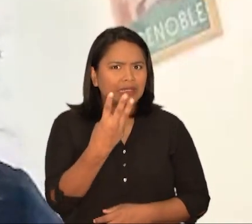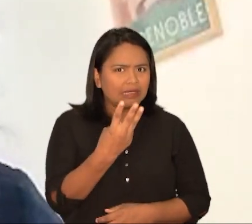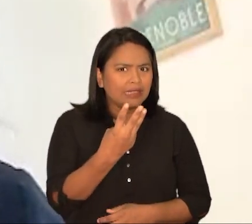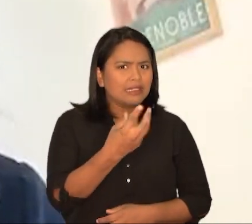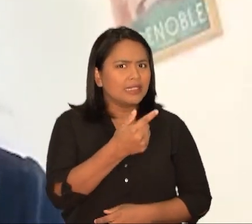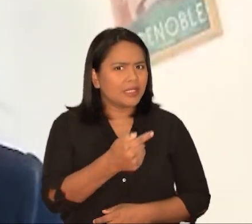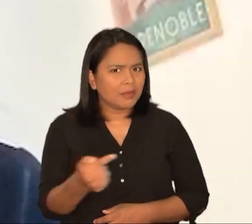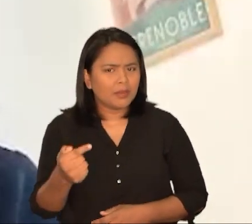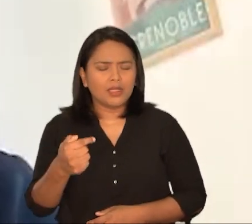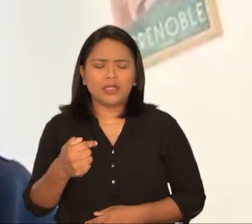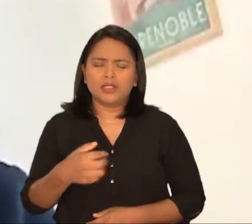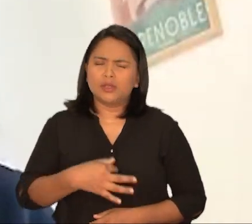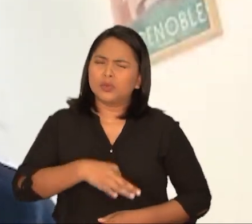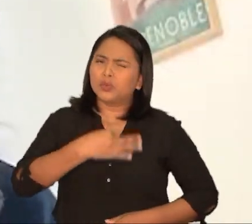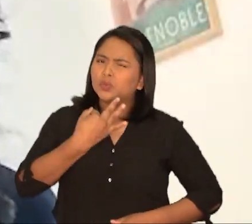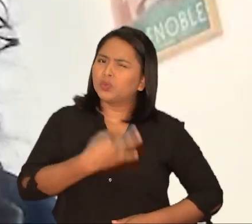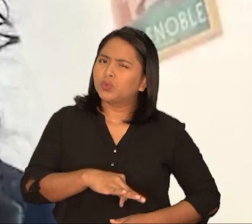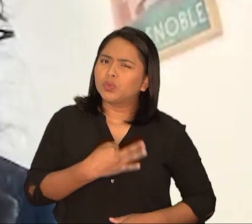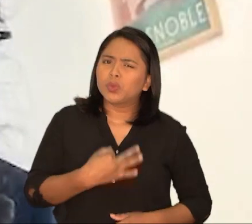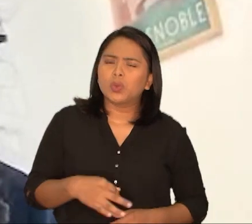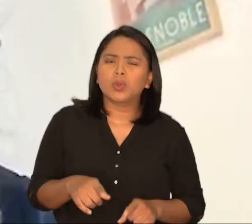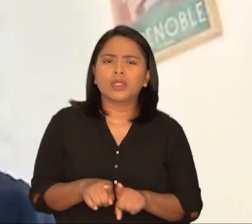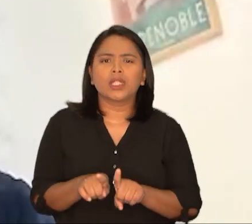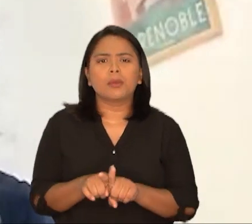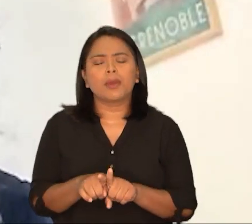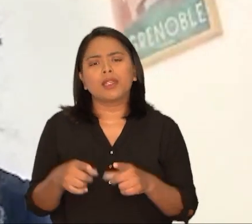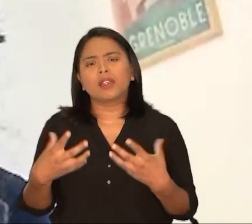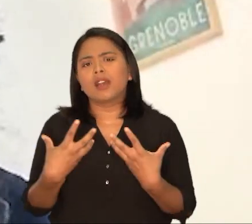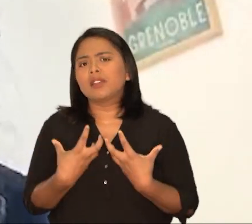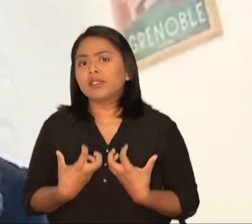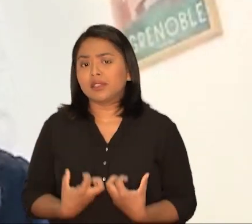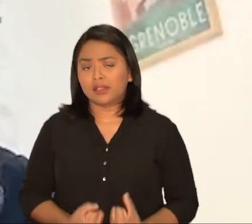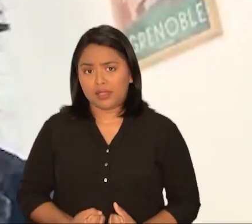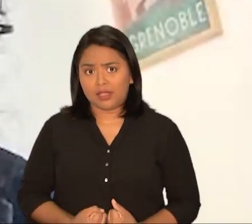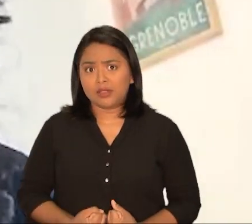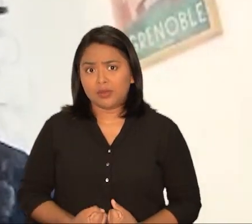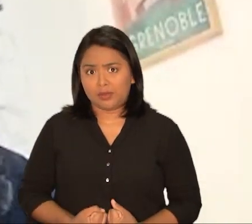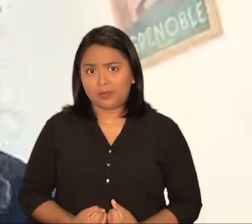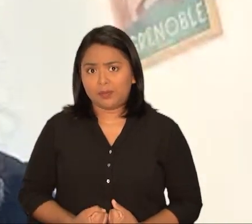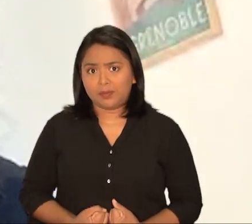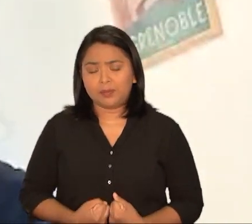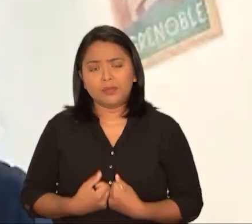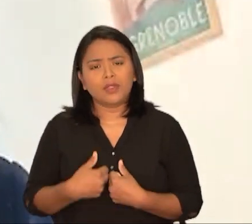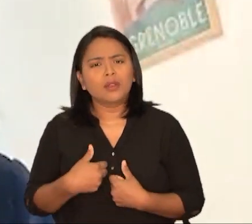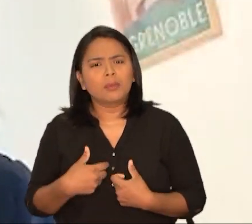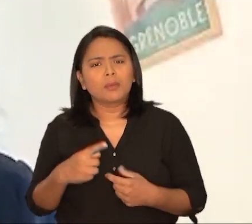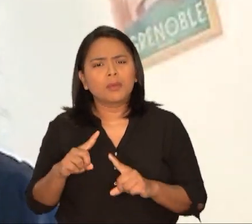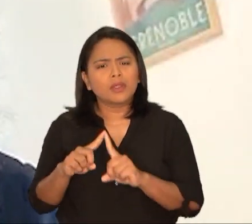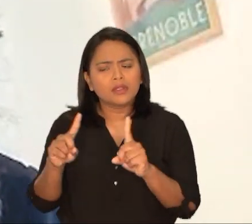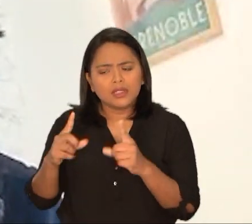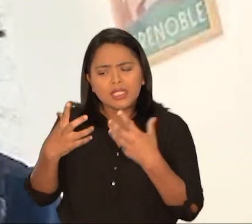muita dor e de muito cansaço. E quando eu falo de cansaço,